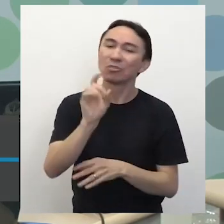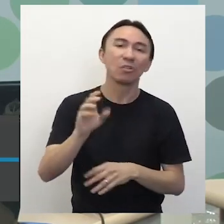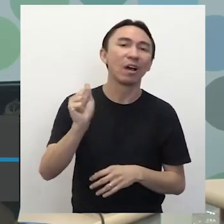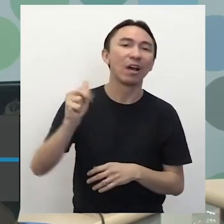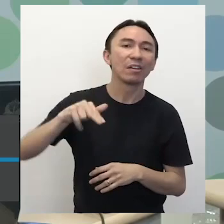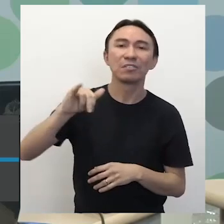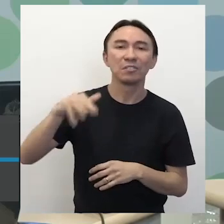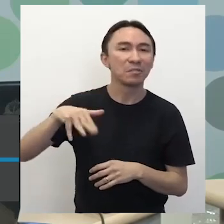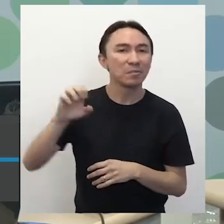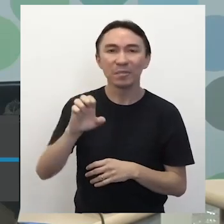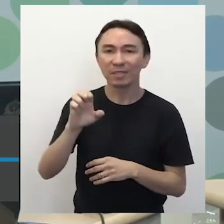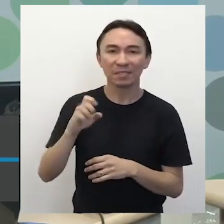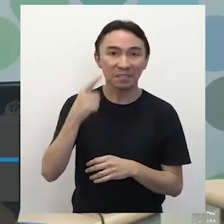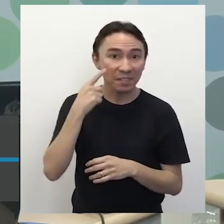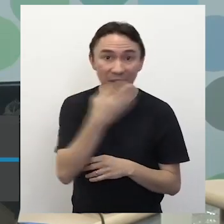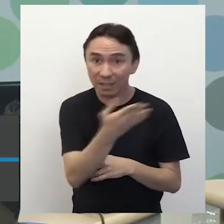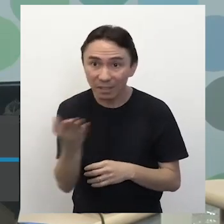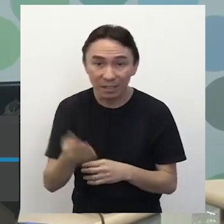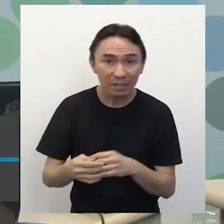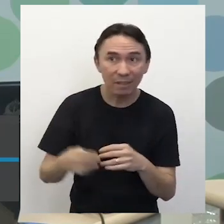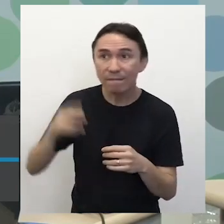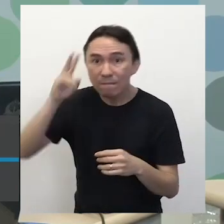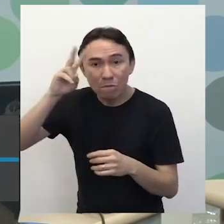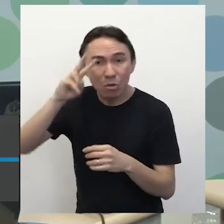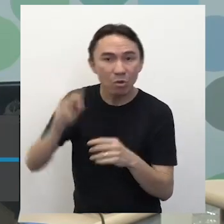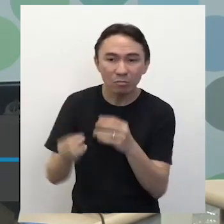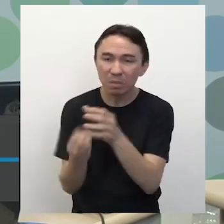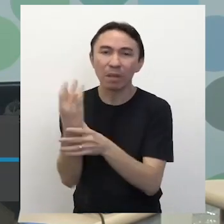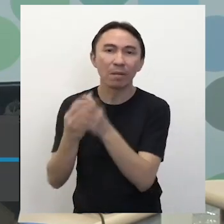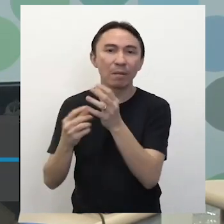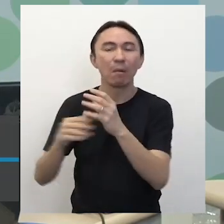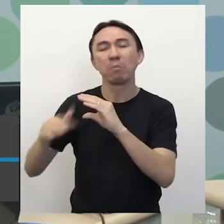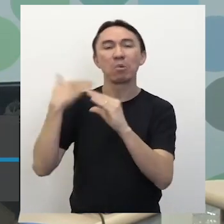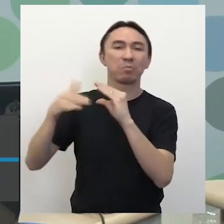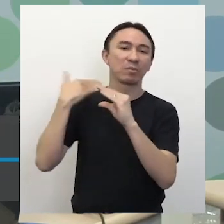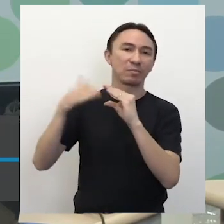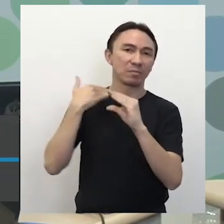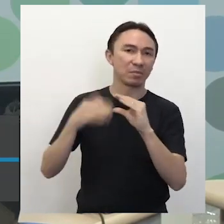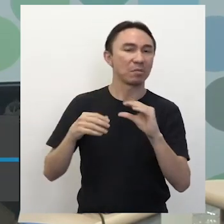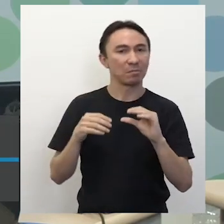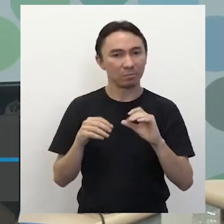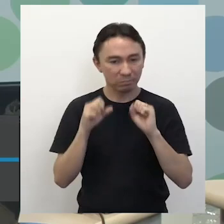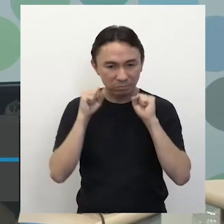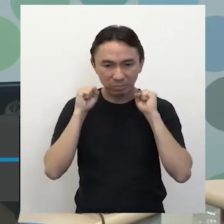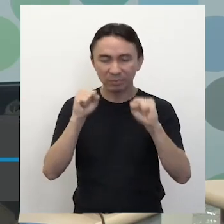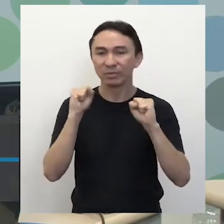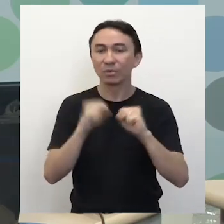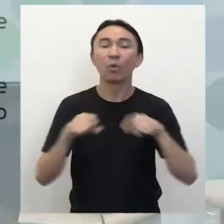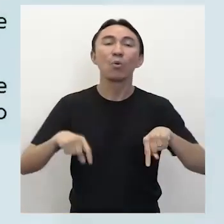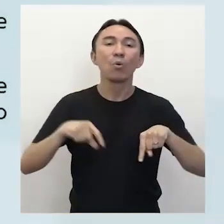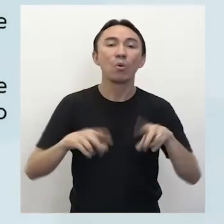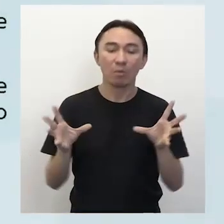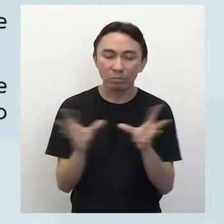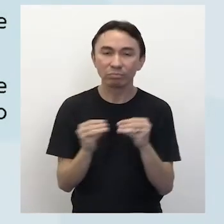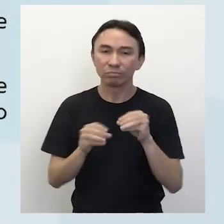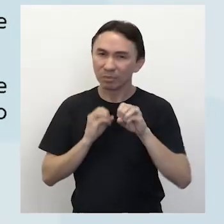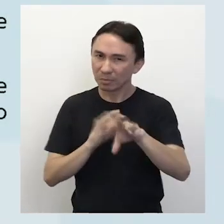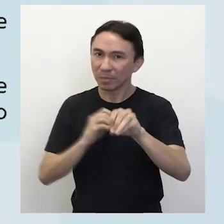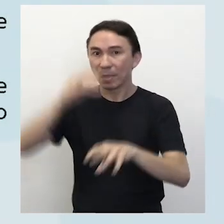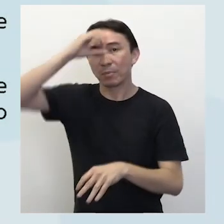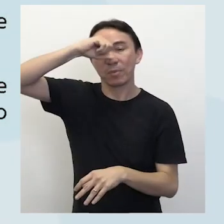também coloquem histórias, mandem pra gente, procura a gente ou posta lá na hashtag Eu no CMSP. O que aprendemos na aula de hoje? Vamos